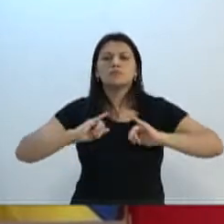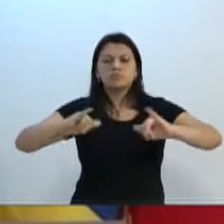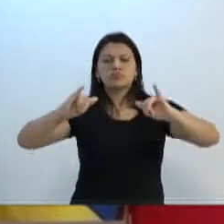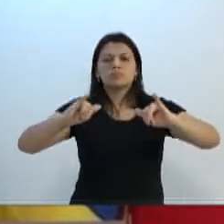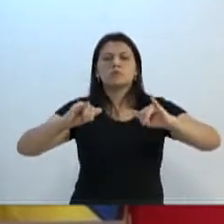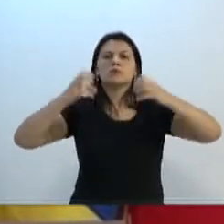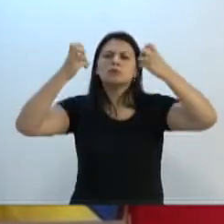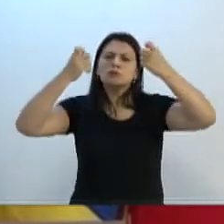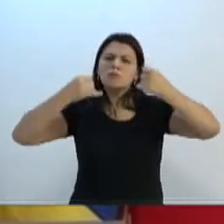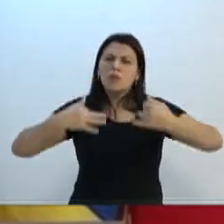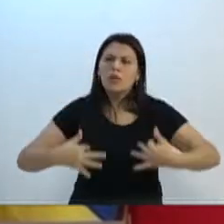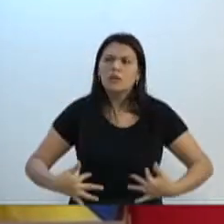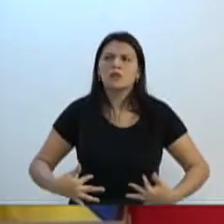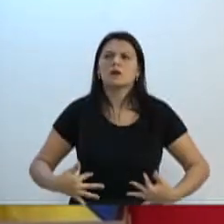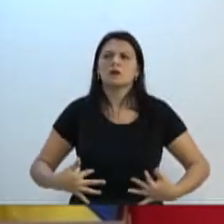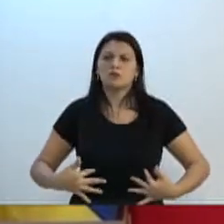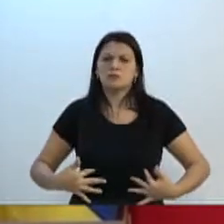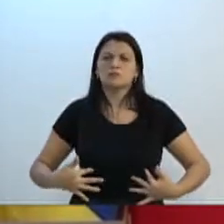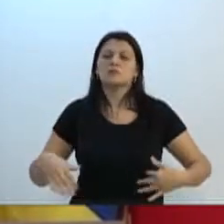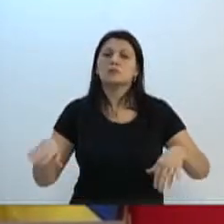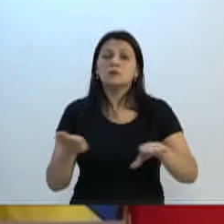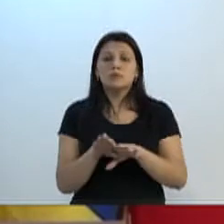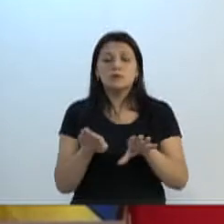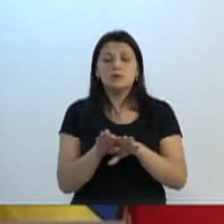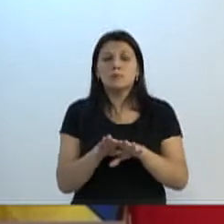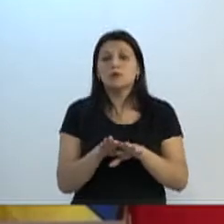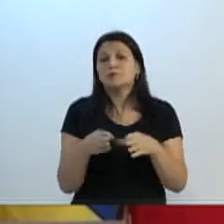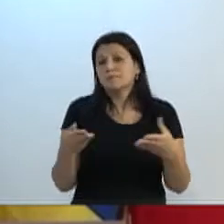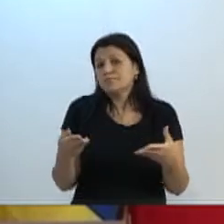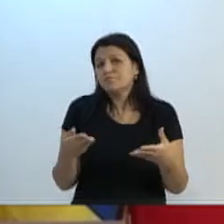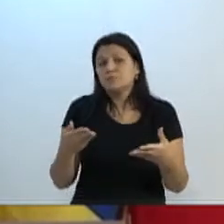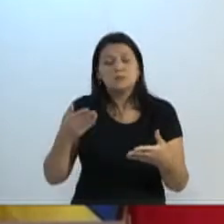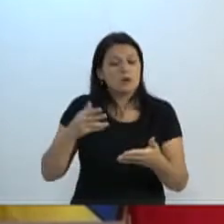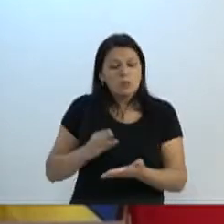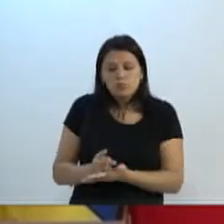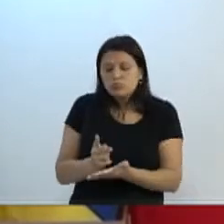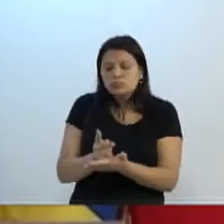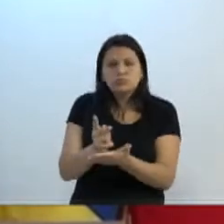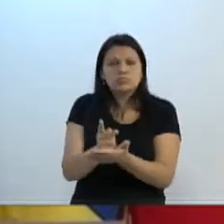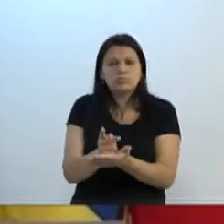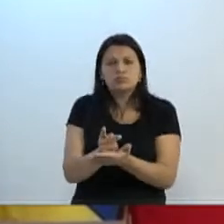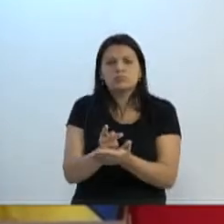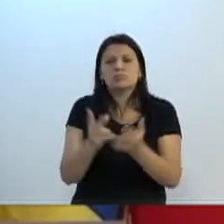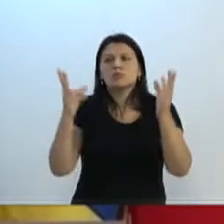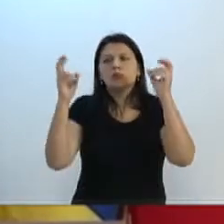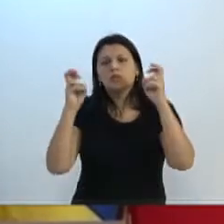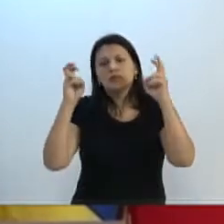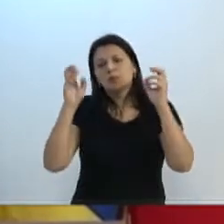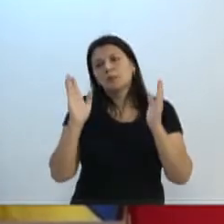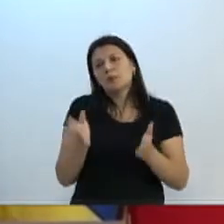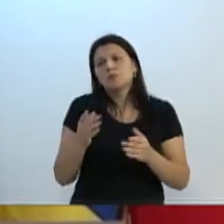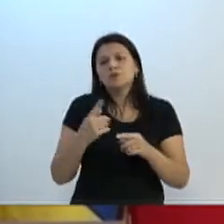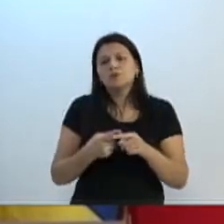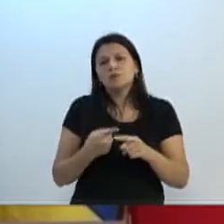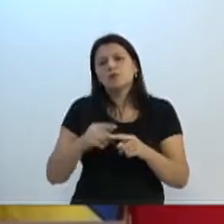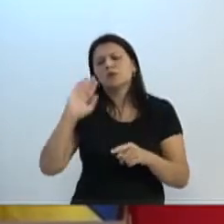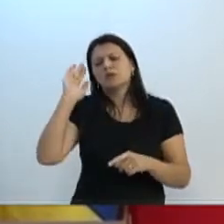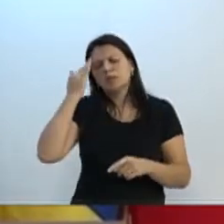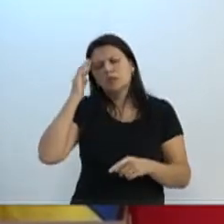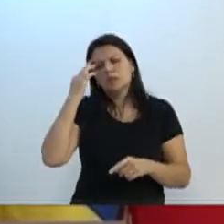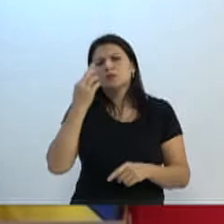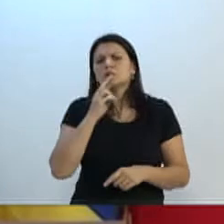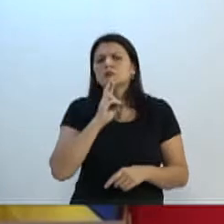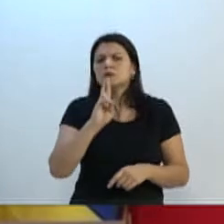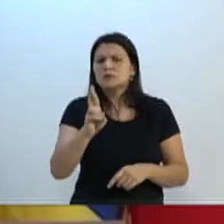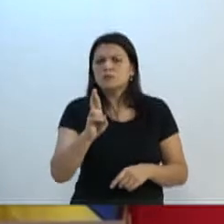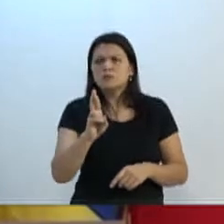situação, vereador Alexandre Matias, e justamente por isso que a gente não deu sequência aqui em trazer esse tema hoje, porque a gente entende que as respostas